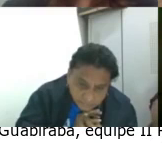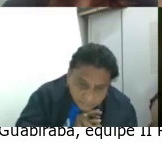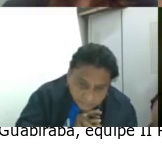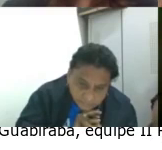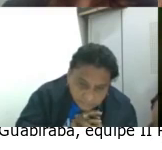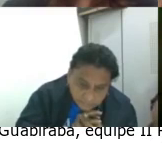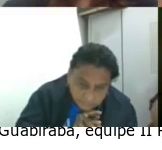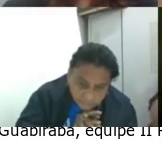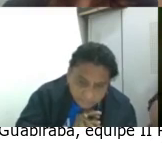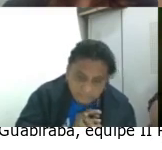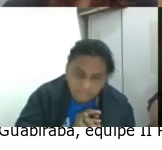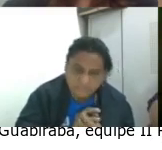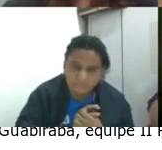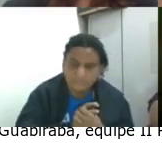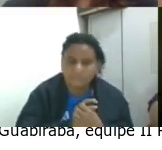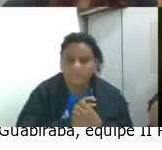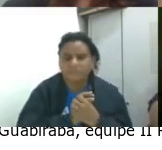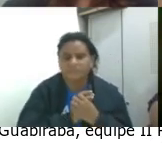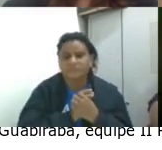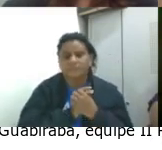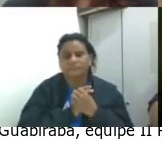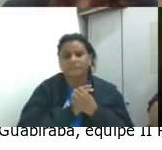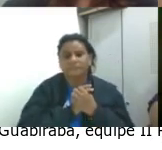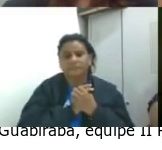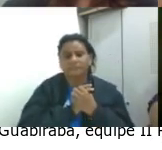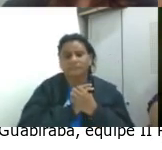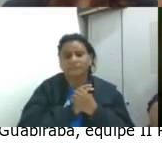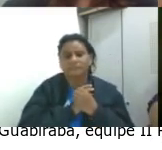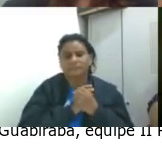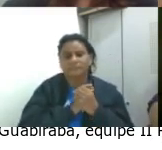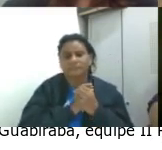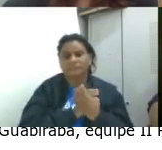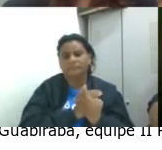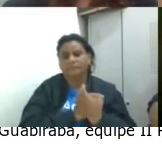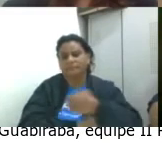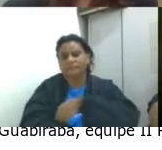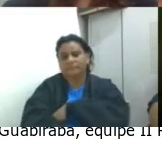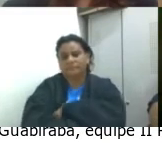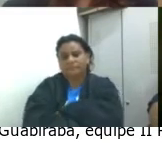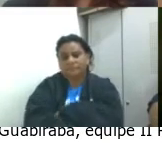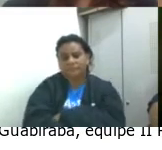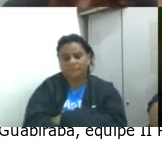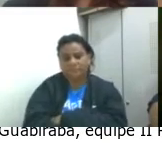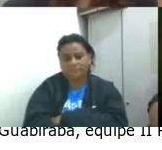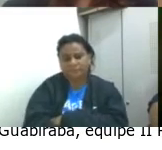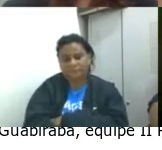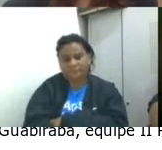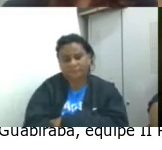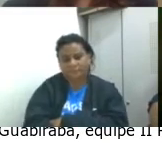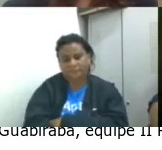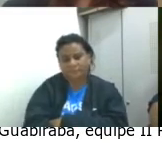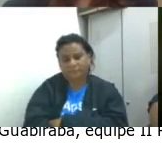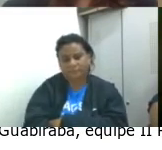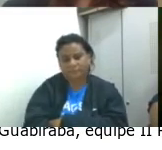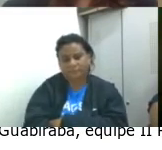e a gente vive essa realidade entendendo que esse território que a gente vive é vivo e todos os dias ele muda um